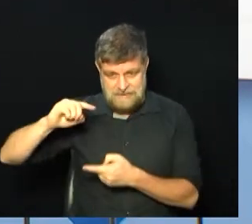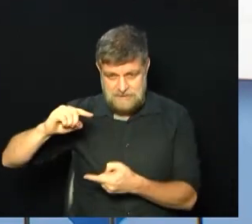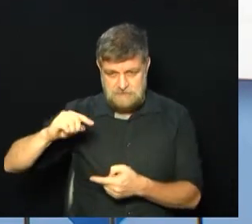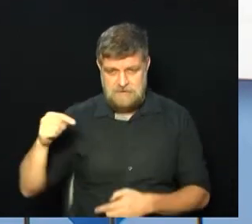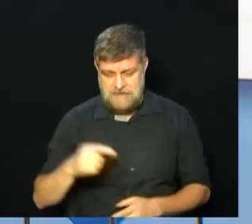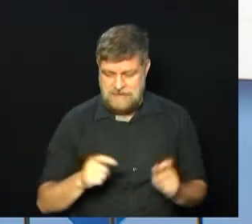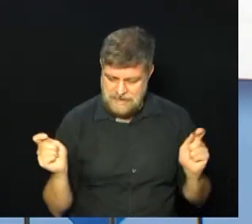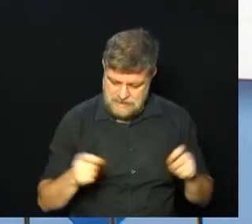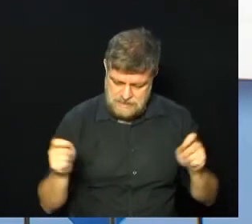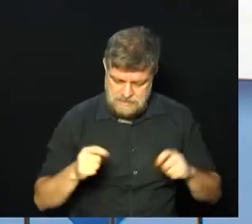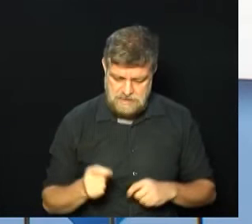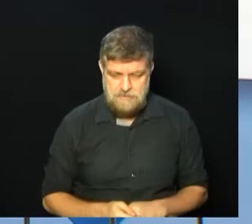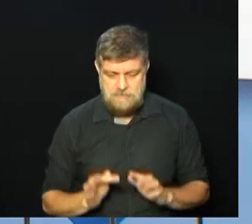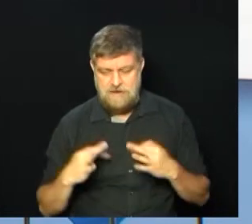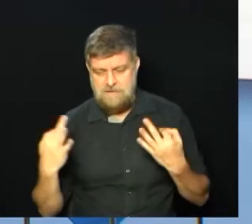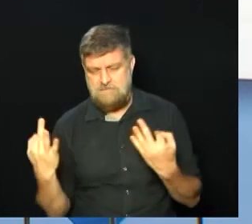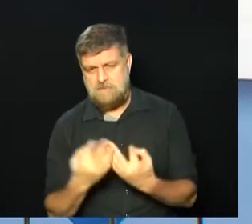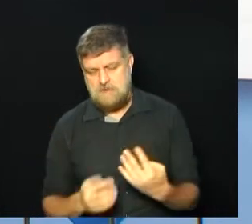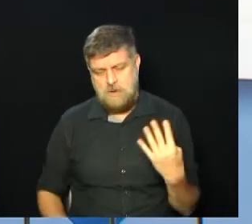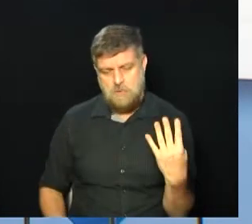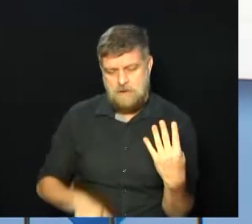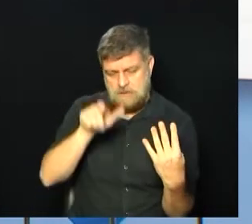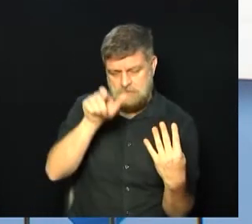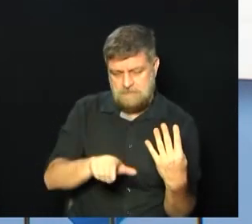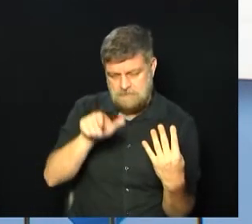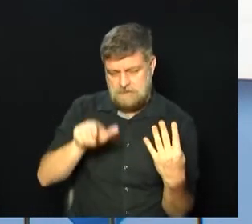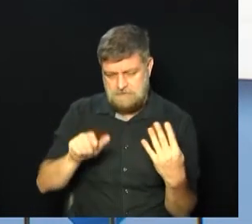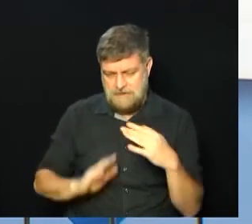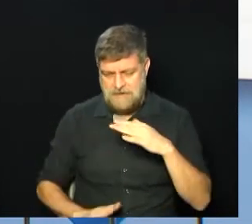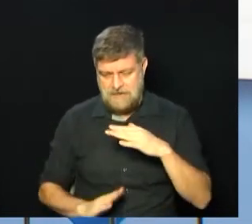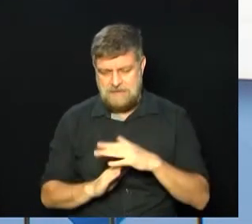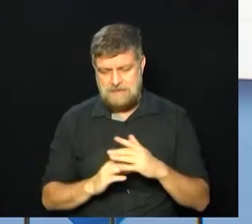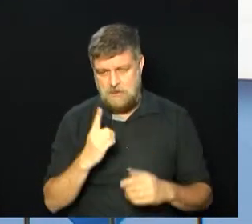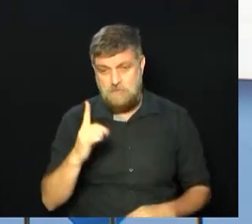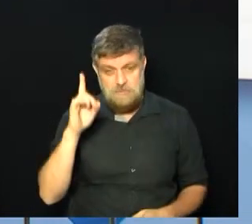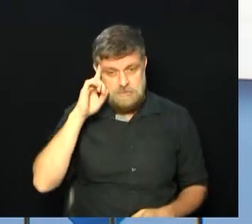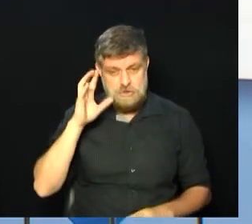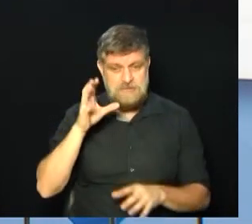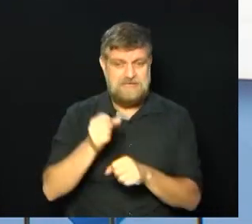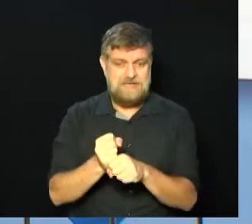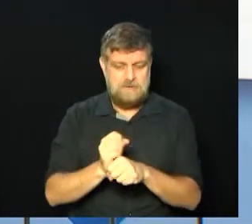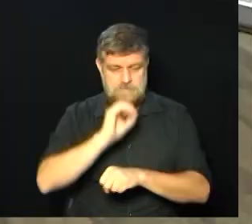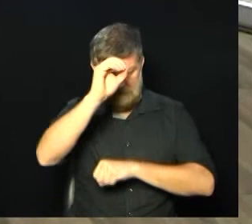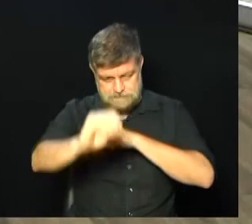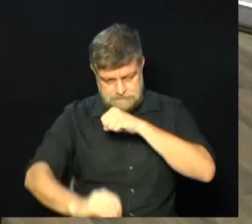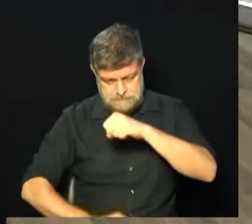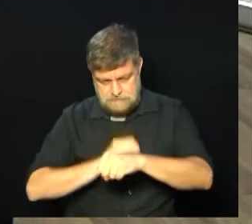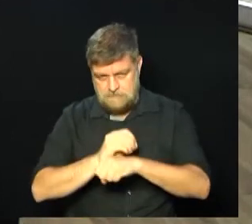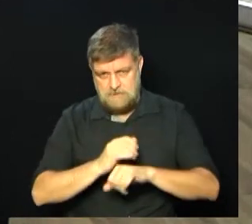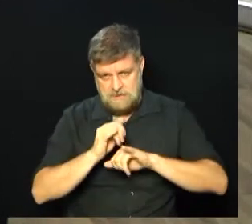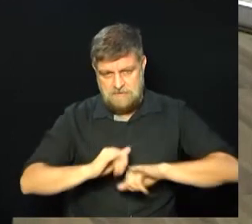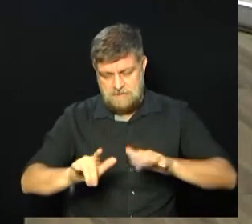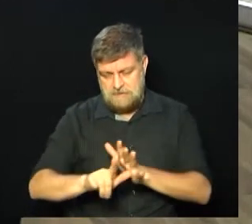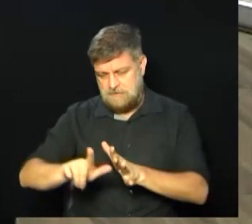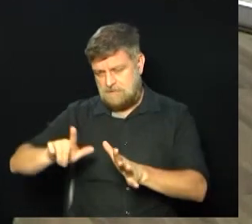ela abastece uma família de quatro pessoas por até 24 horas a gente tá aí avisando com